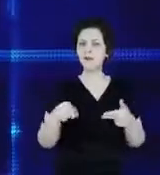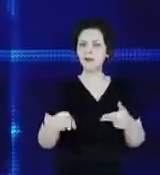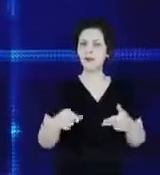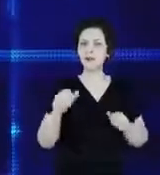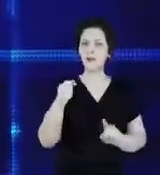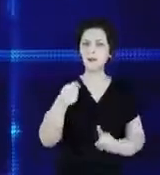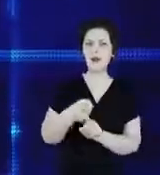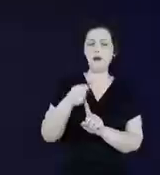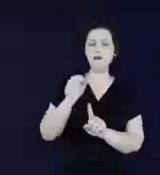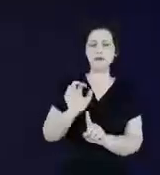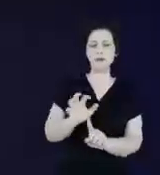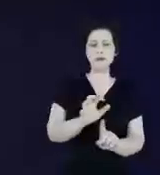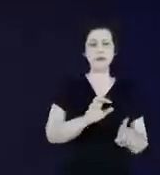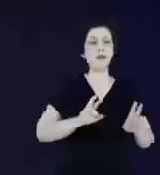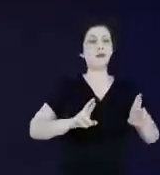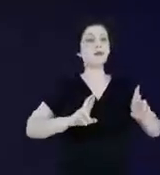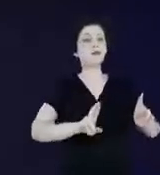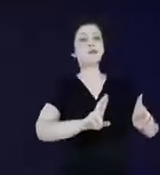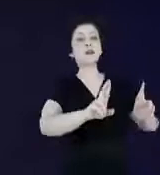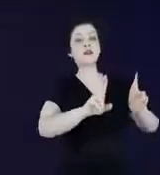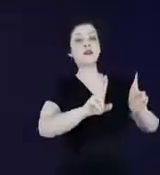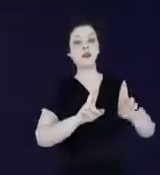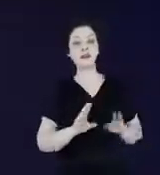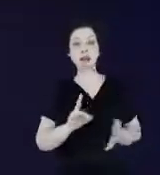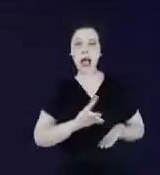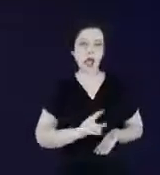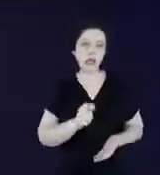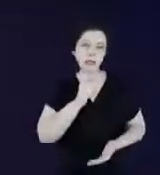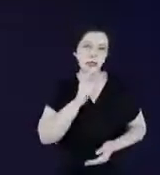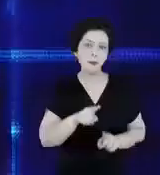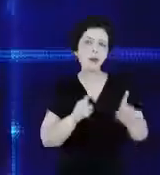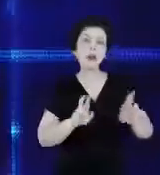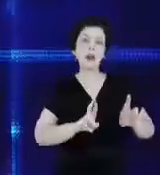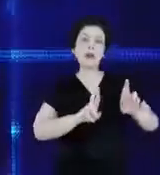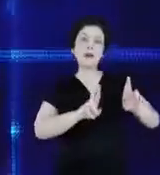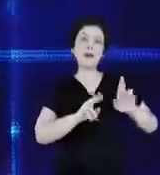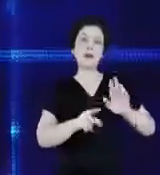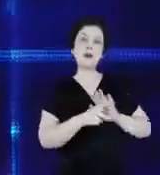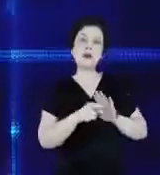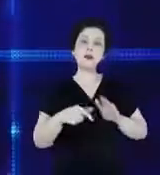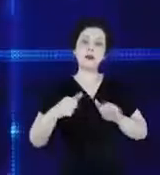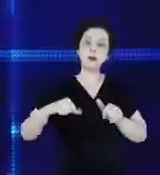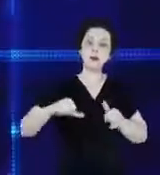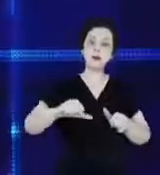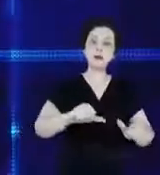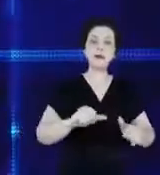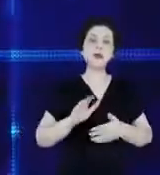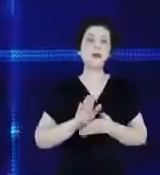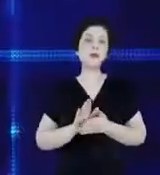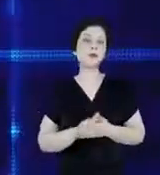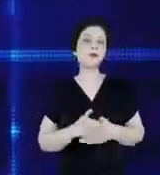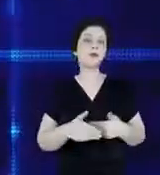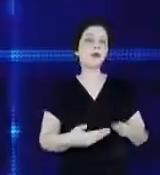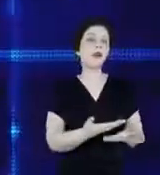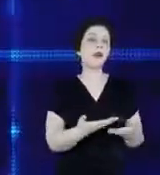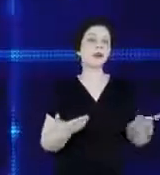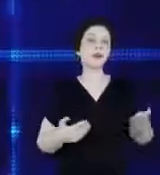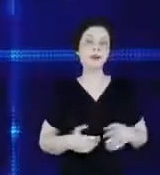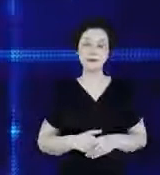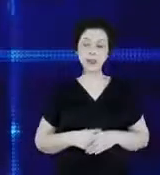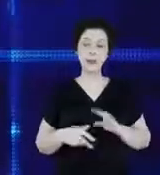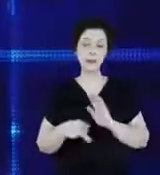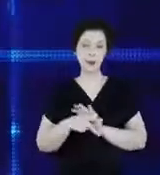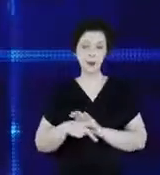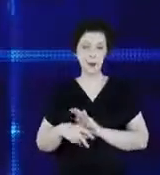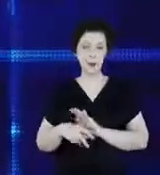impactos esperados, né? Não os realizados, mas os esperados com essas mudanças que estão sendo propostas aí pelo